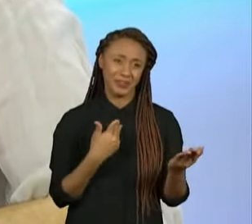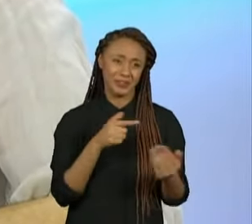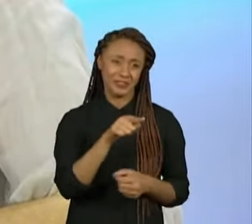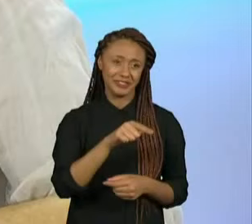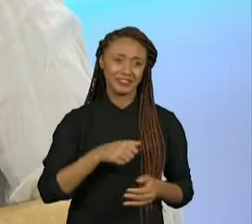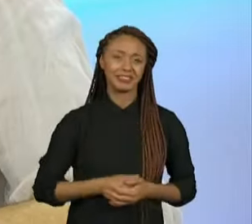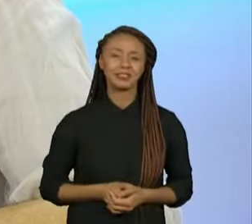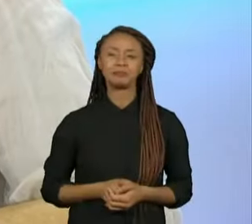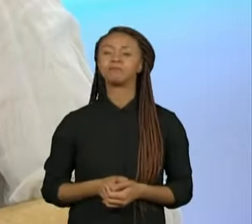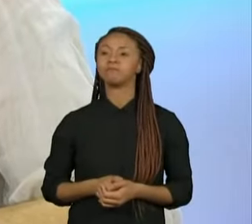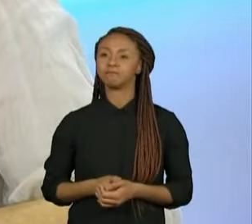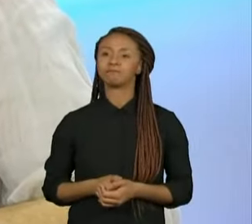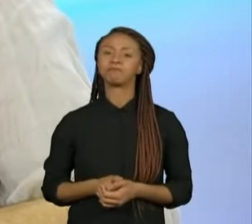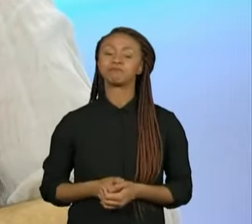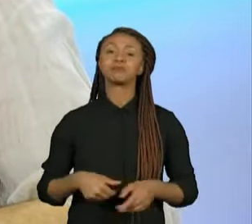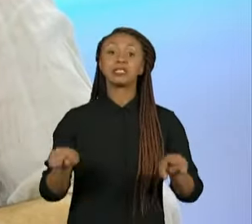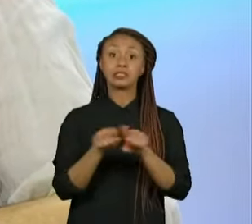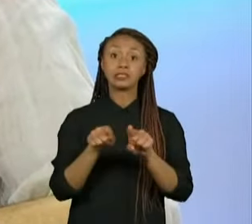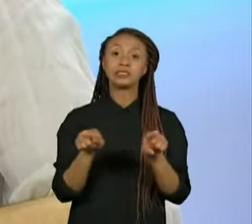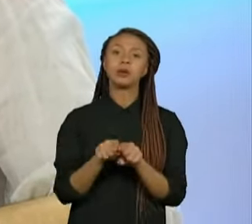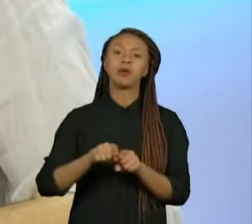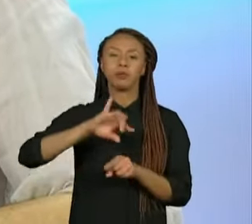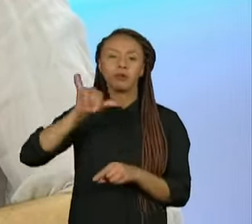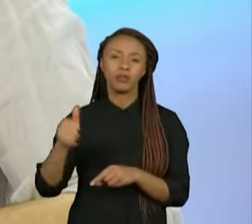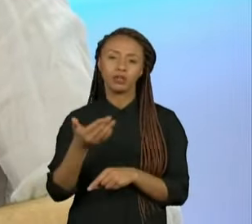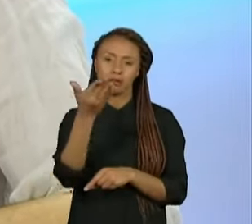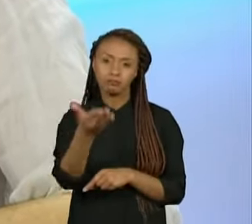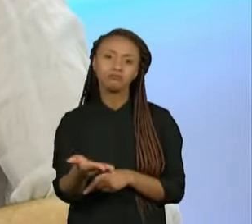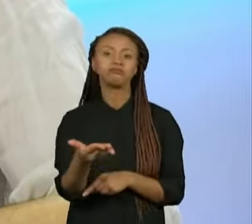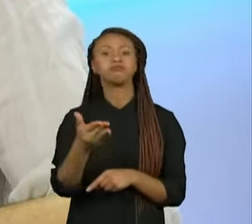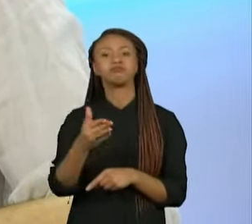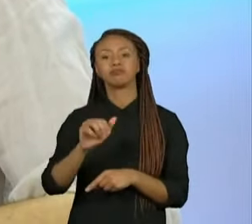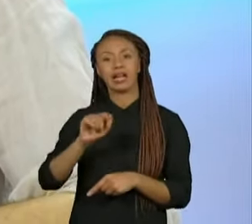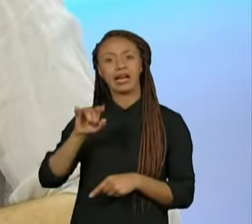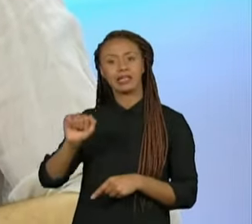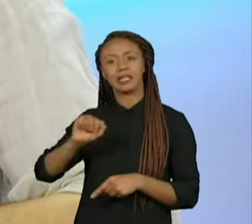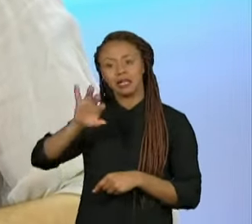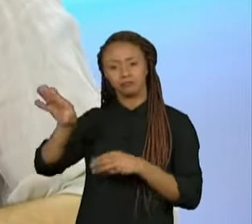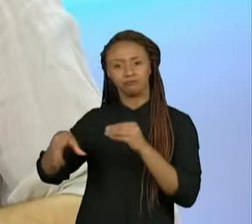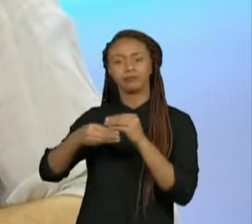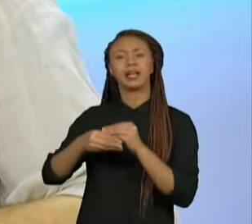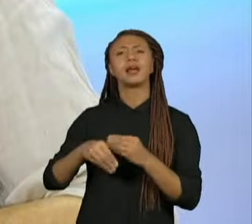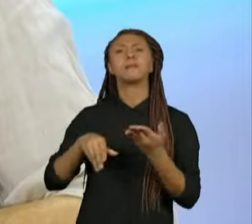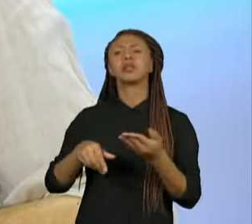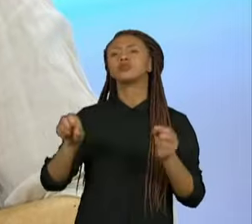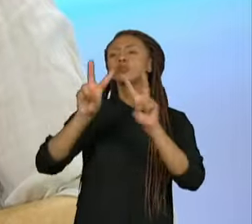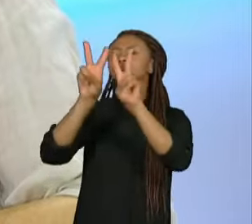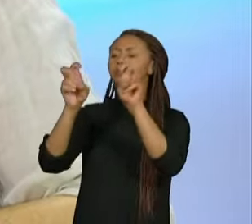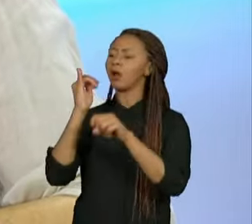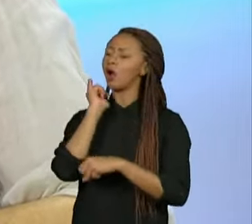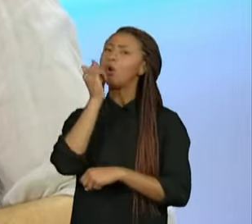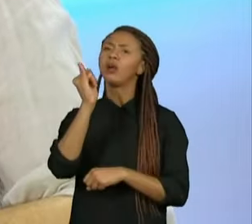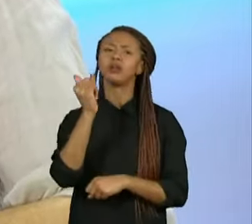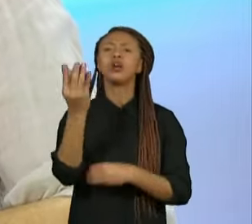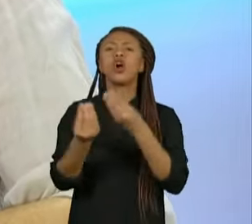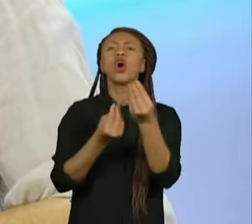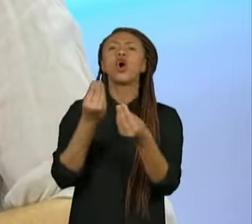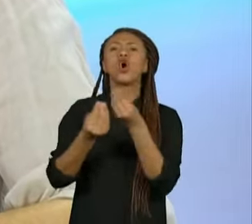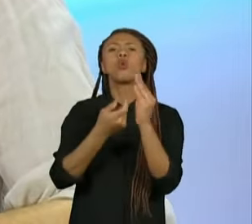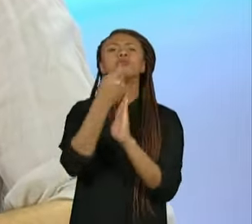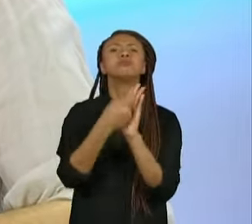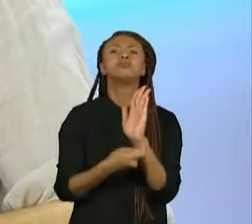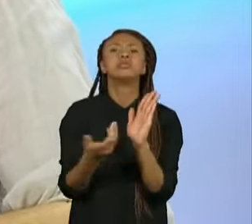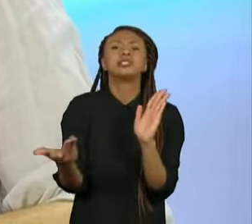relacionada à pergunta feita pela Adriana. Eu queria saber quando é que essa oralidade se torna texto, né? Quando é que a